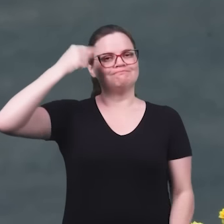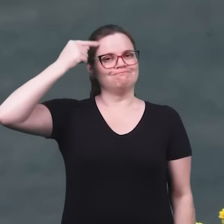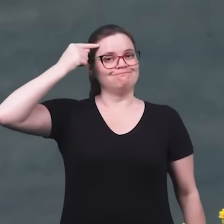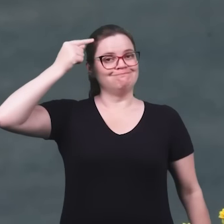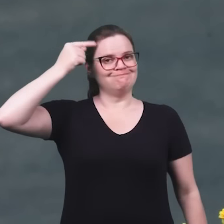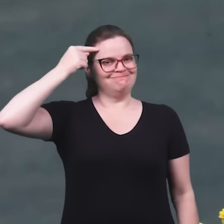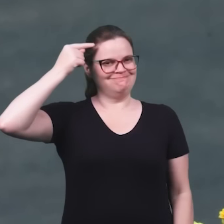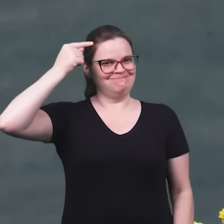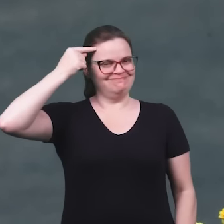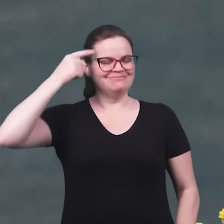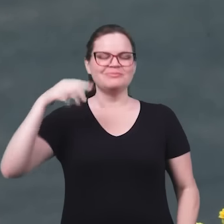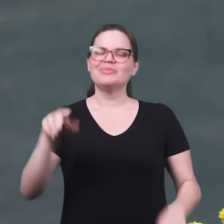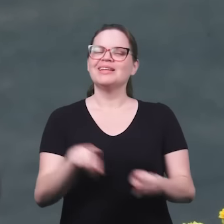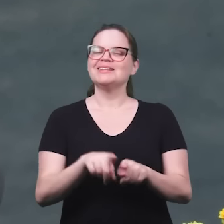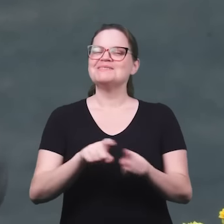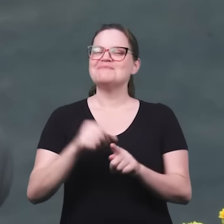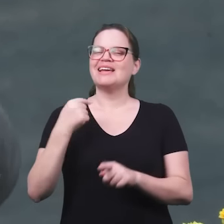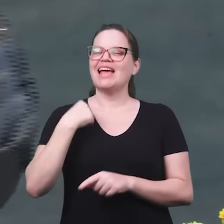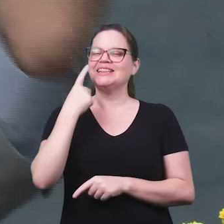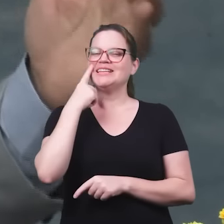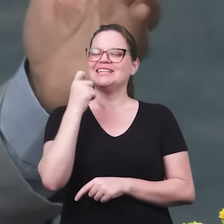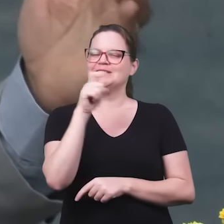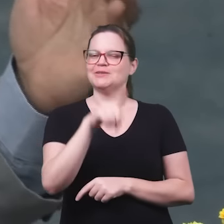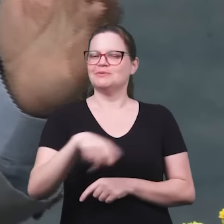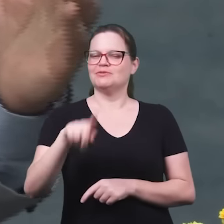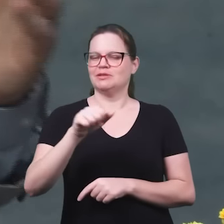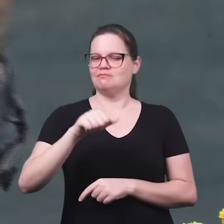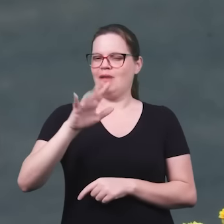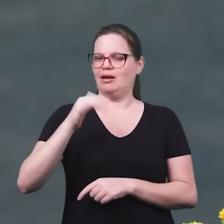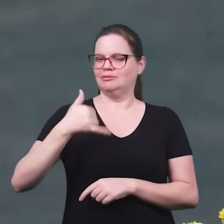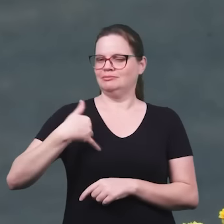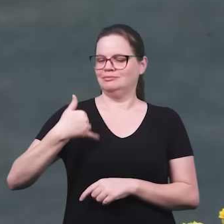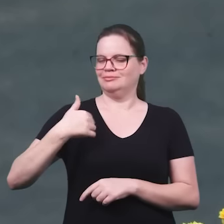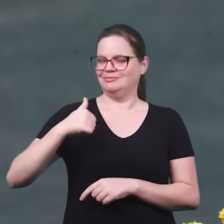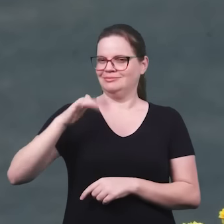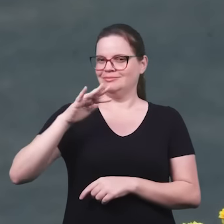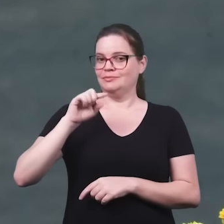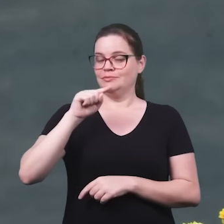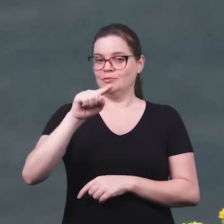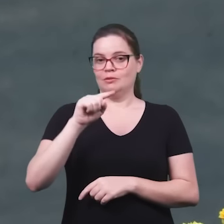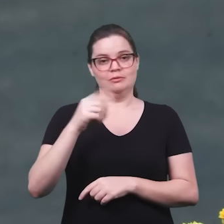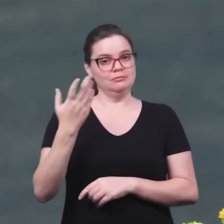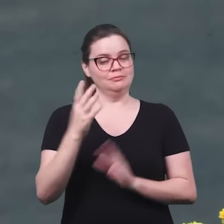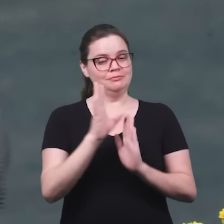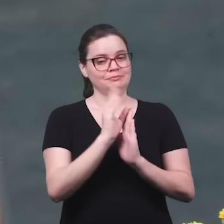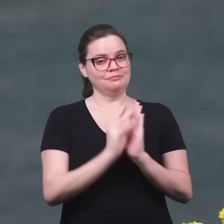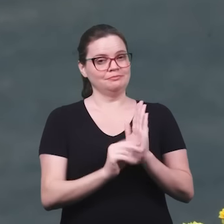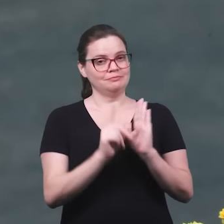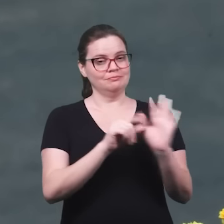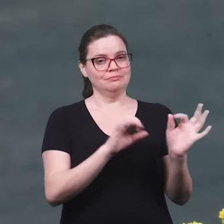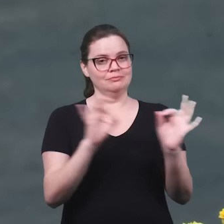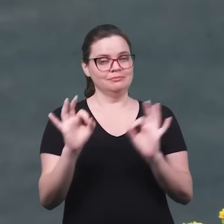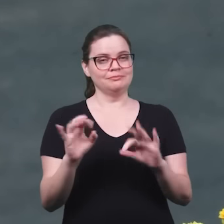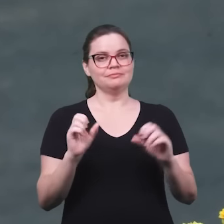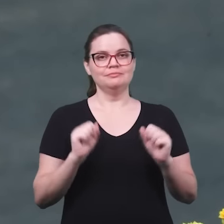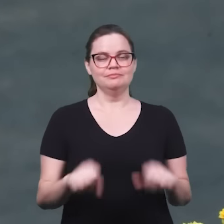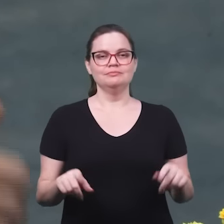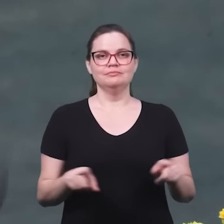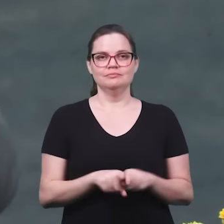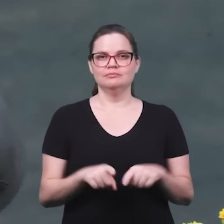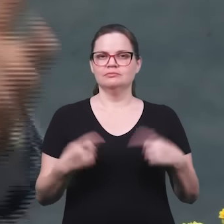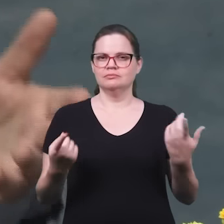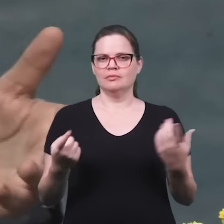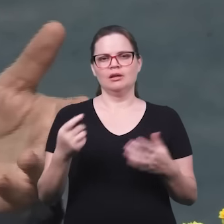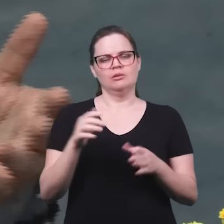coisas que é interessante para você, jovem, que tem um pouquinho mais de idade, é que você, através dos conteúdos desse programa, você pode também